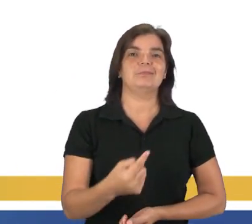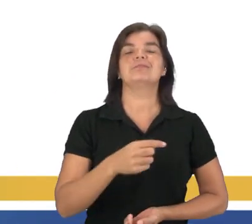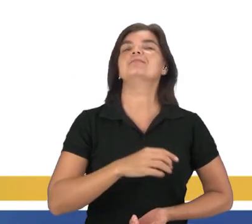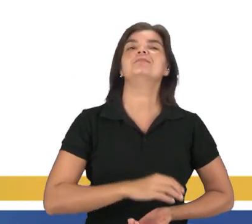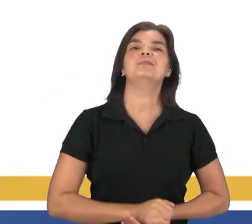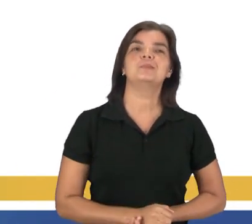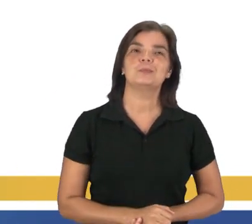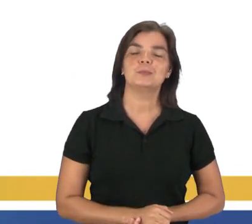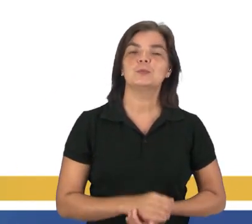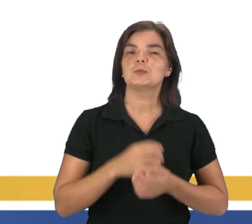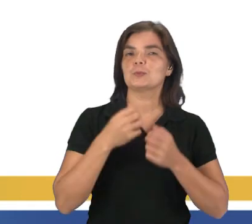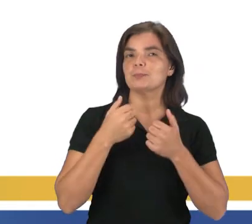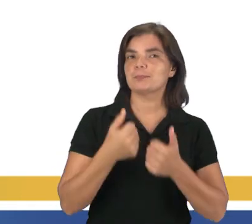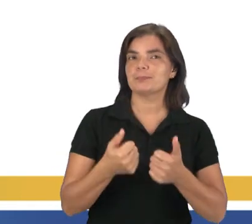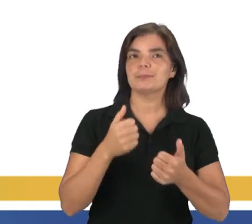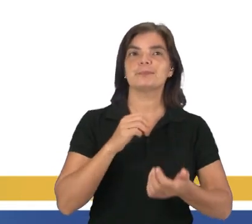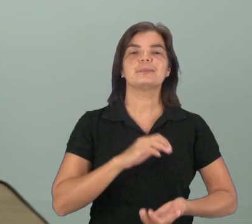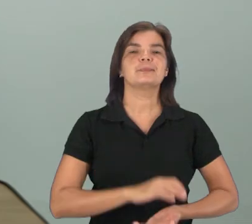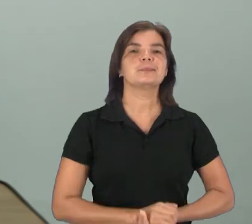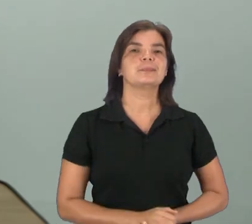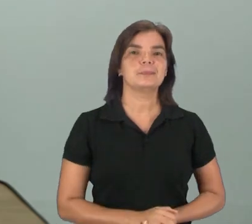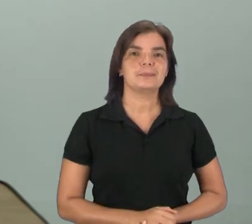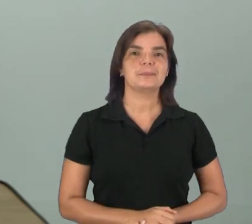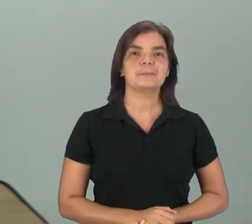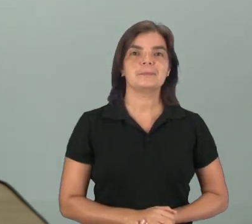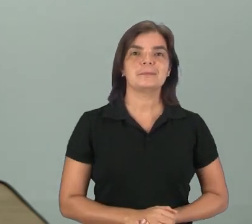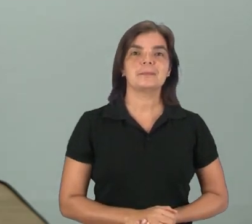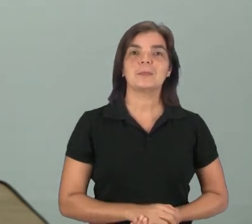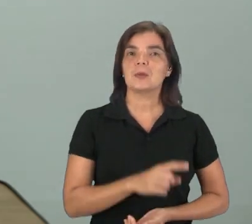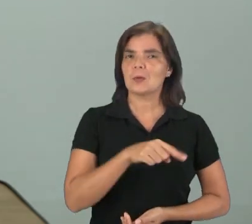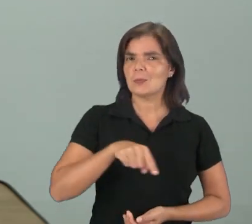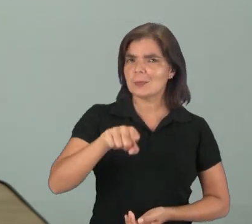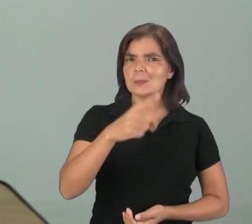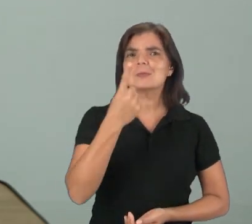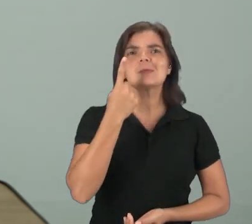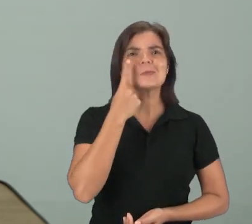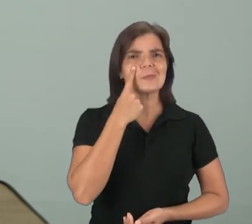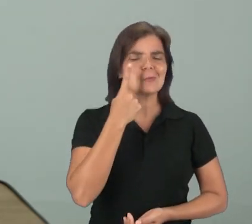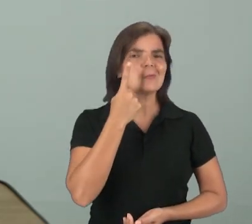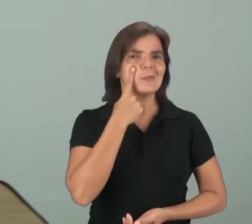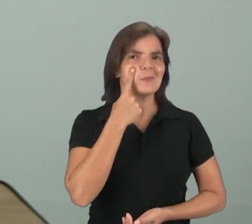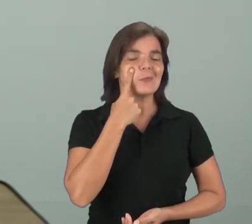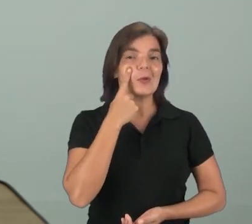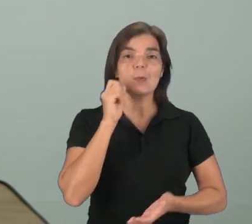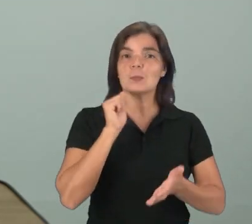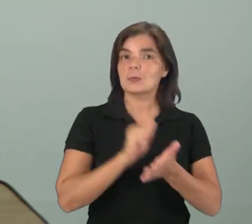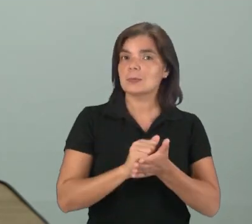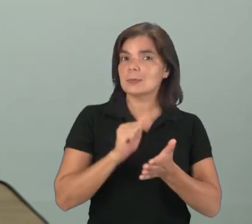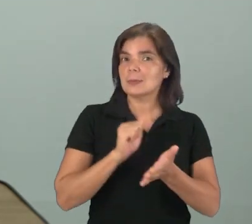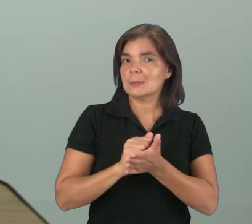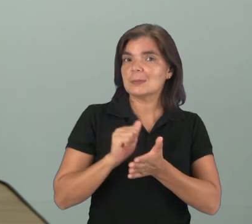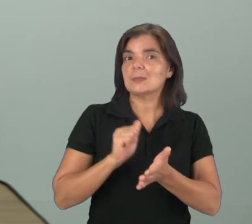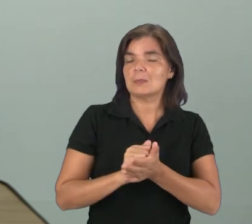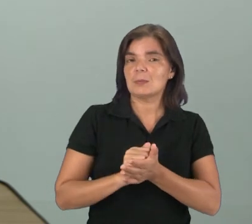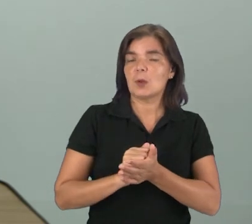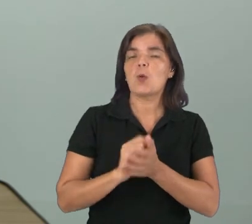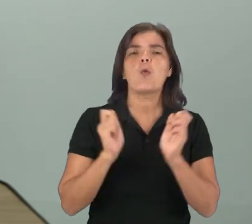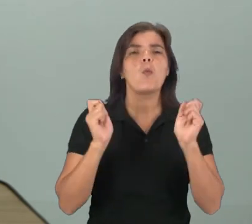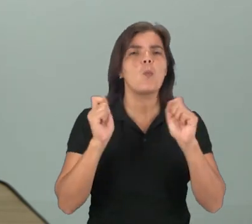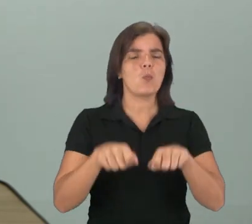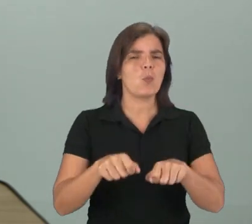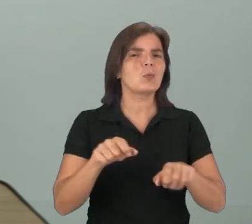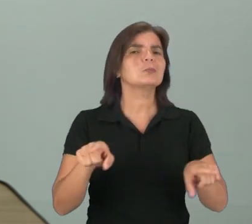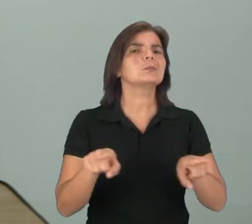940 mil. Muito bem, né? Vocês viram só como nós escrevemos, como nós